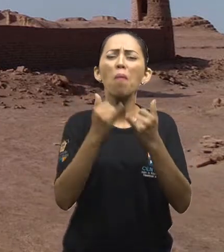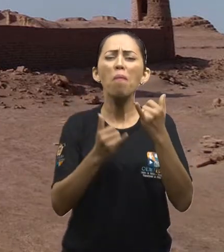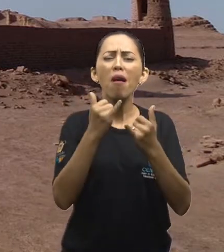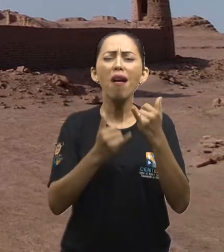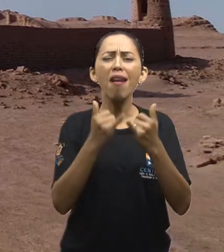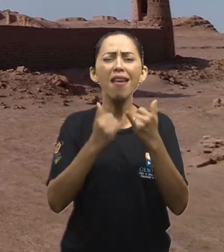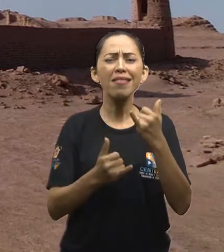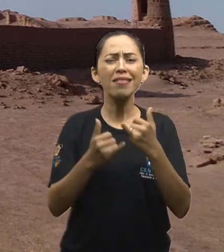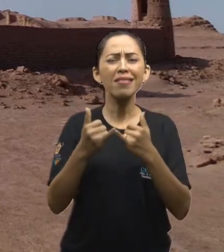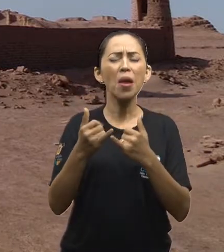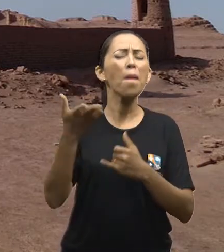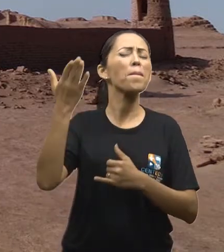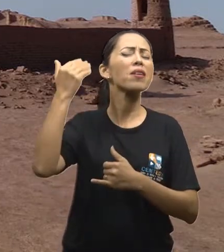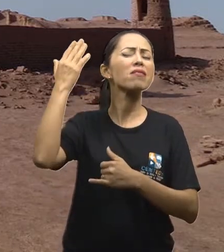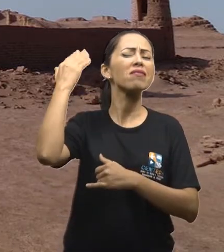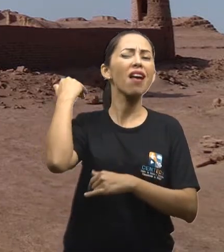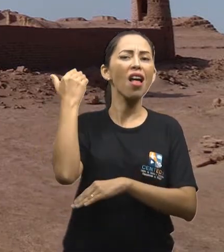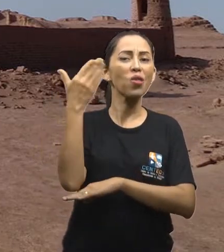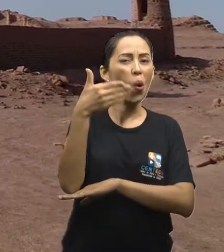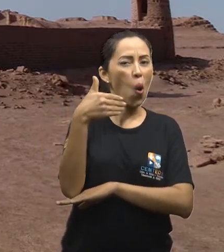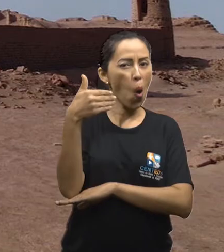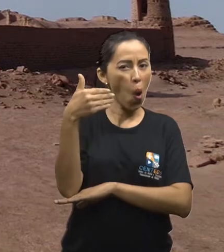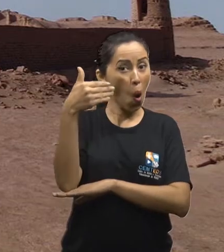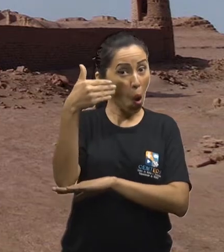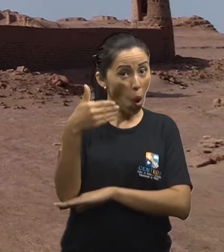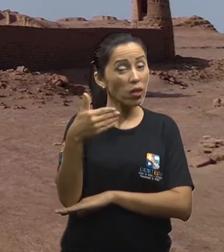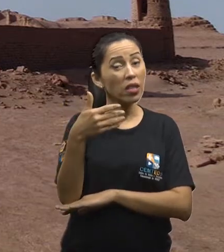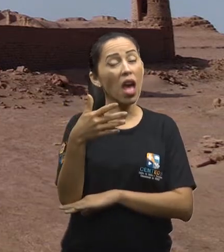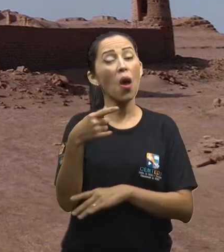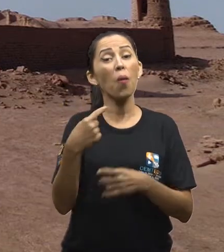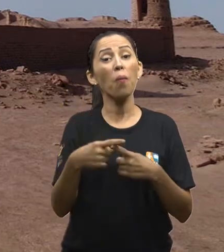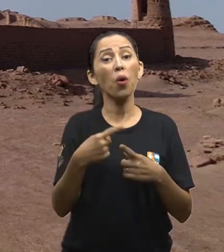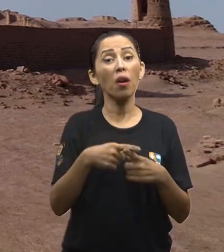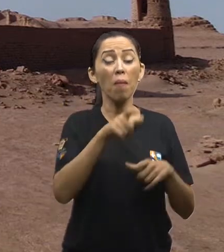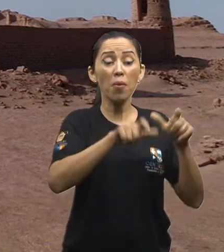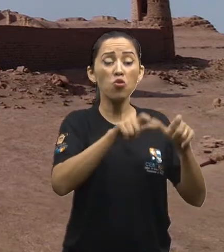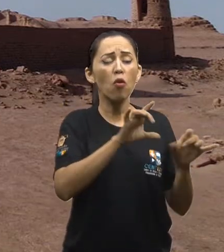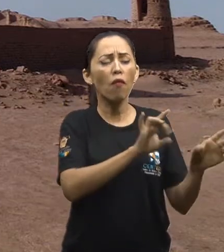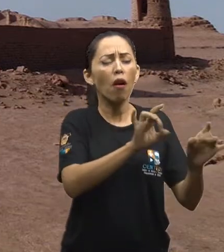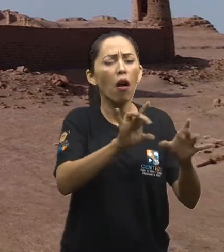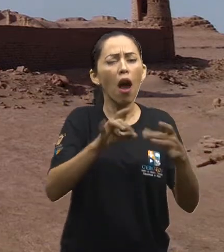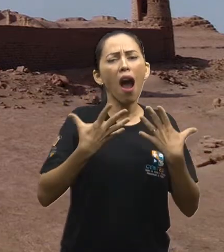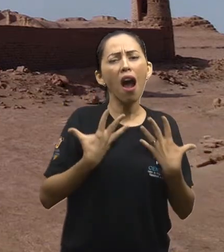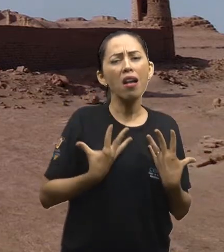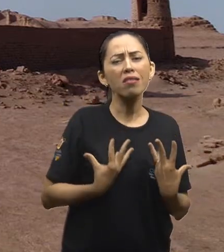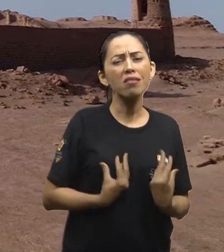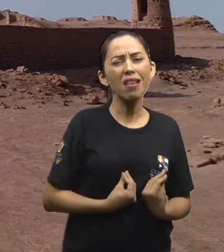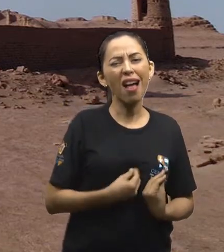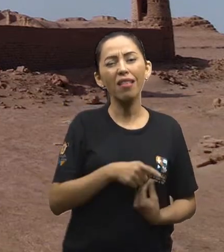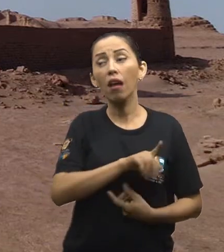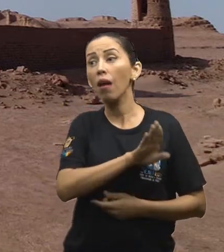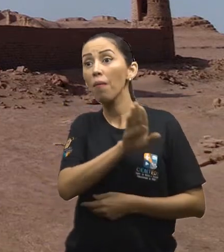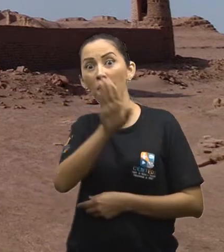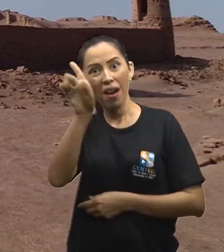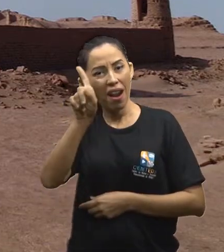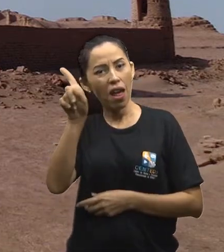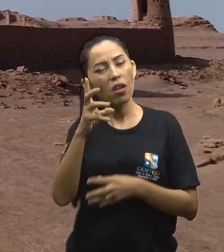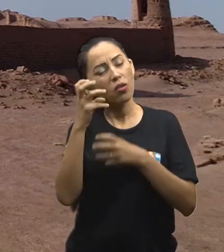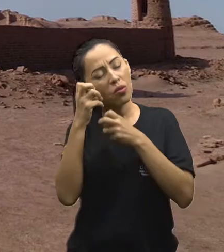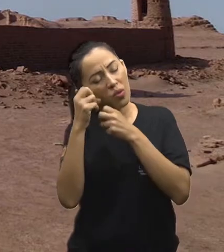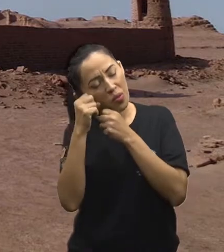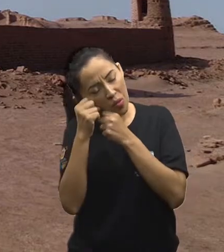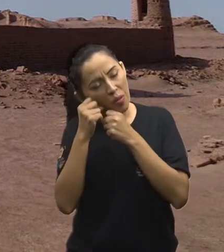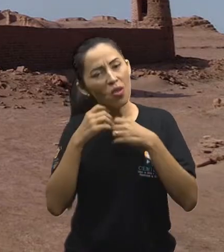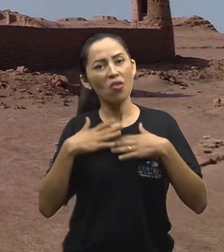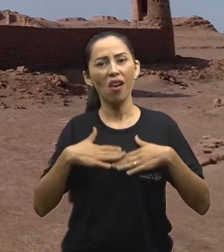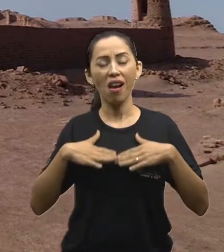os caravassarai, que serviram como um lugar para comerciantes descansarem durante as suas viagens comerciais. Era